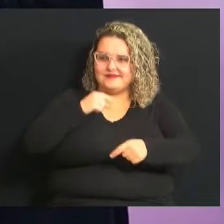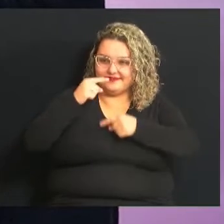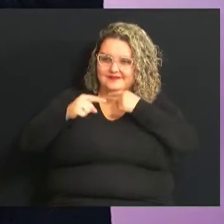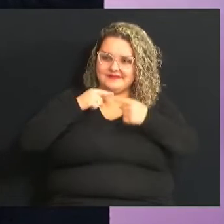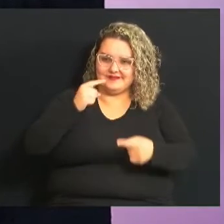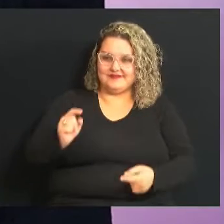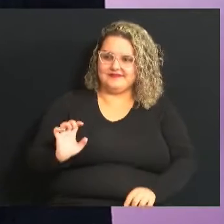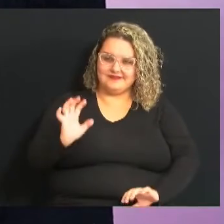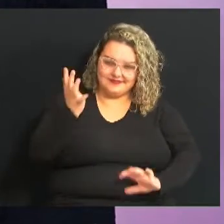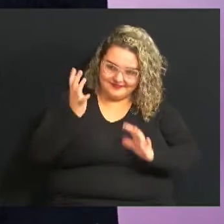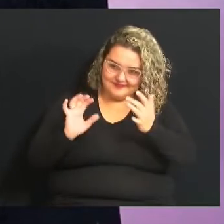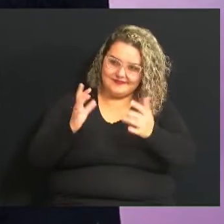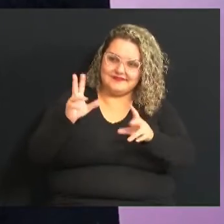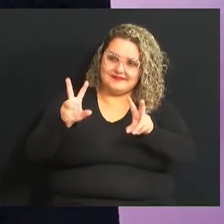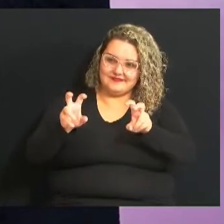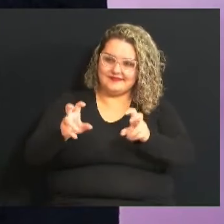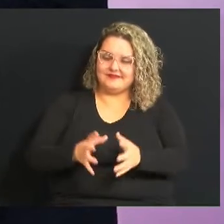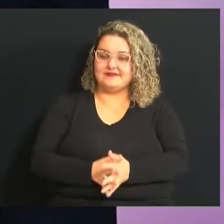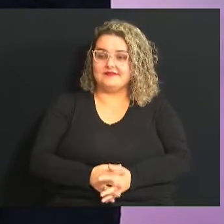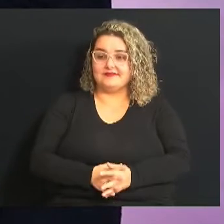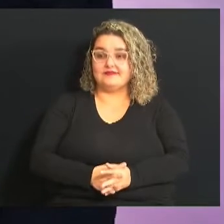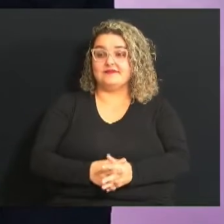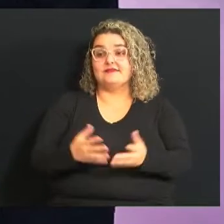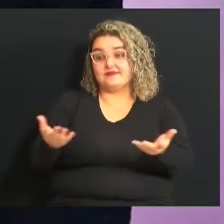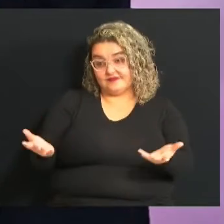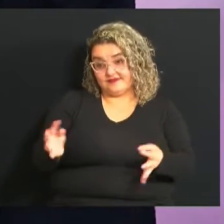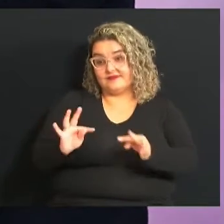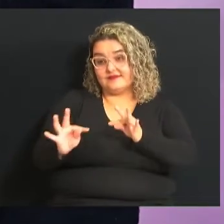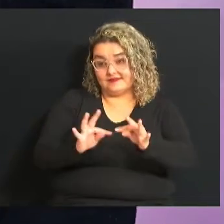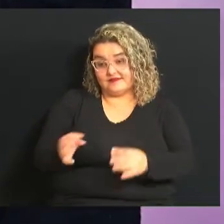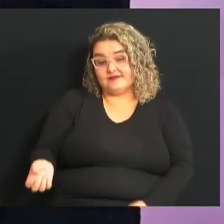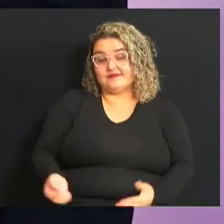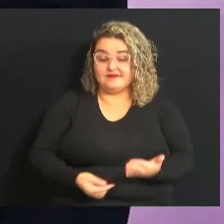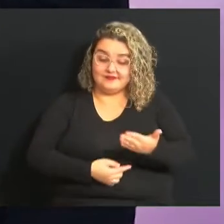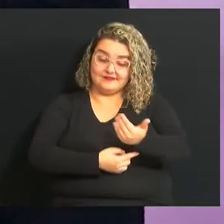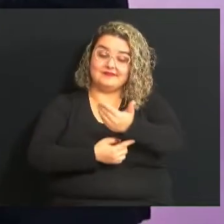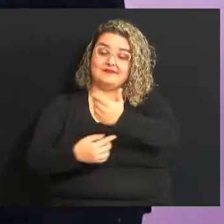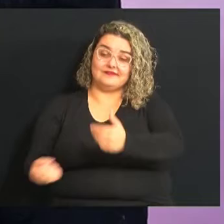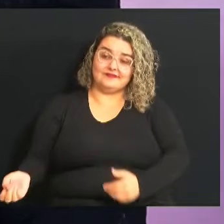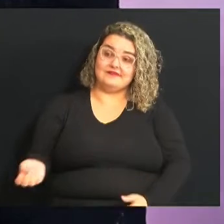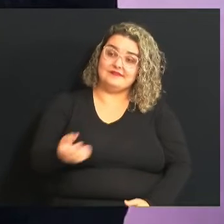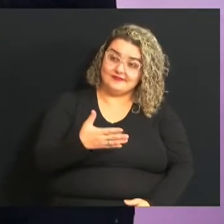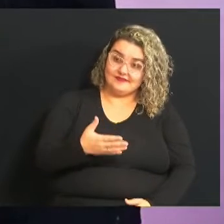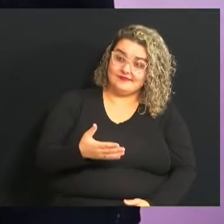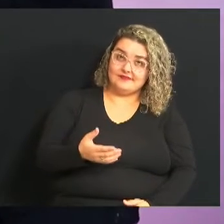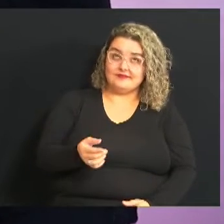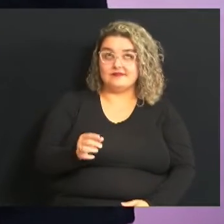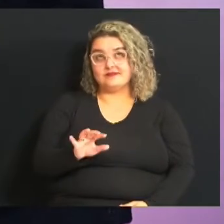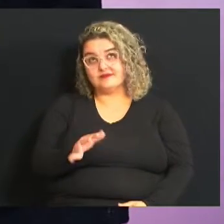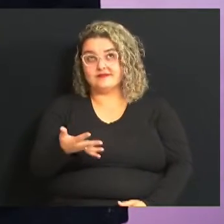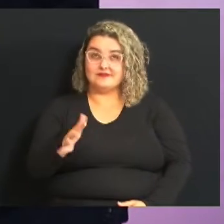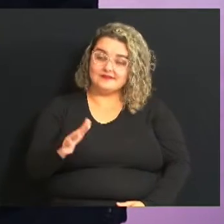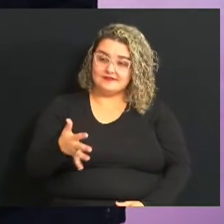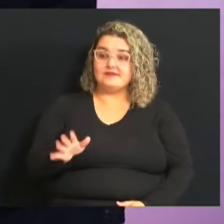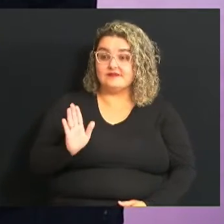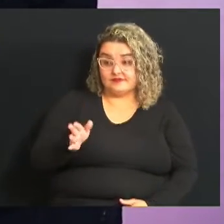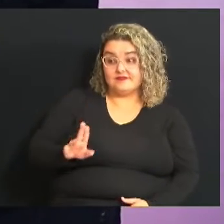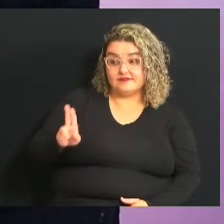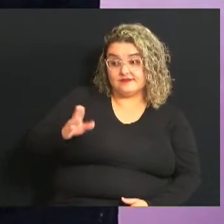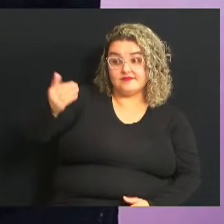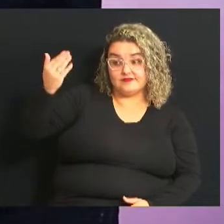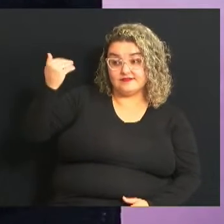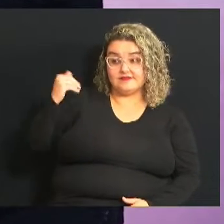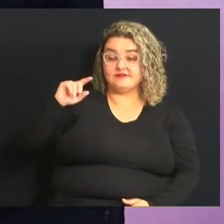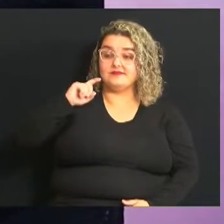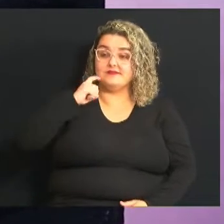surgirem sobre esse assunto. Afinal, é uma tecnologia nova, né, mas não tão nova assim, que já é usada há algum tempo na odontologia,